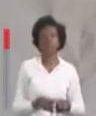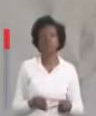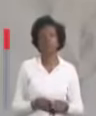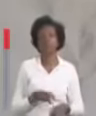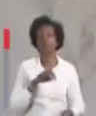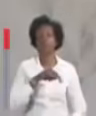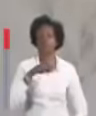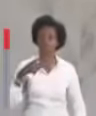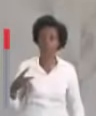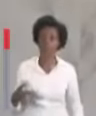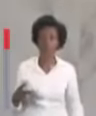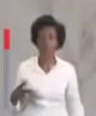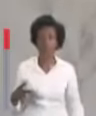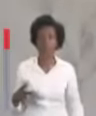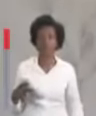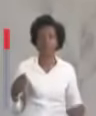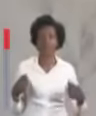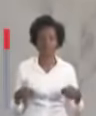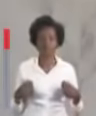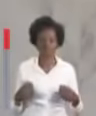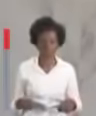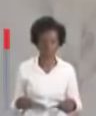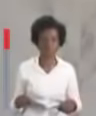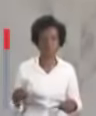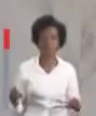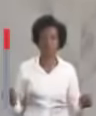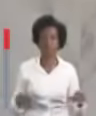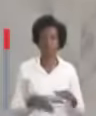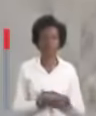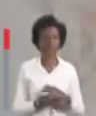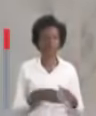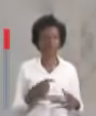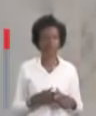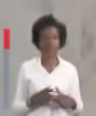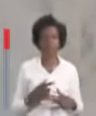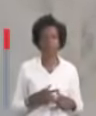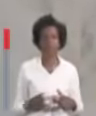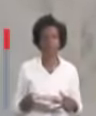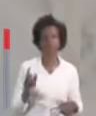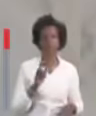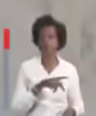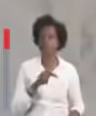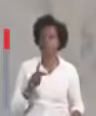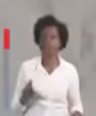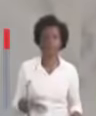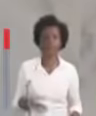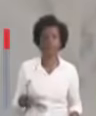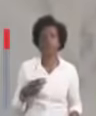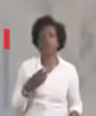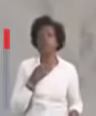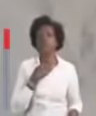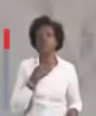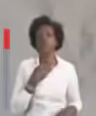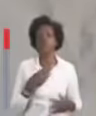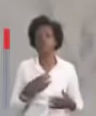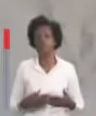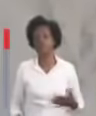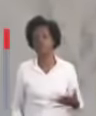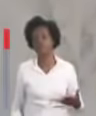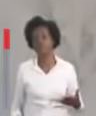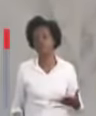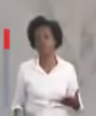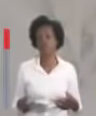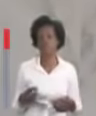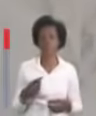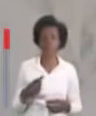Ministério Público para que resolvam essa situação de tal forma que nenhum Professor seja prejudicado